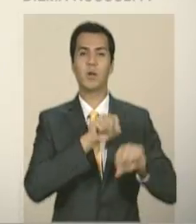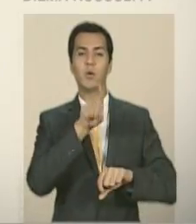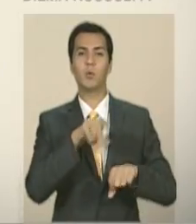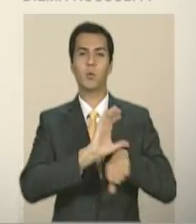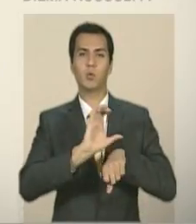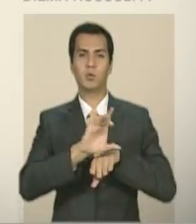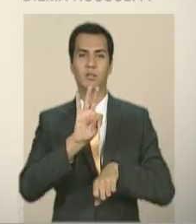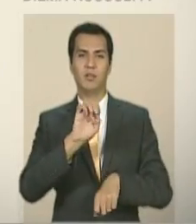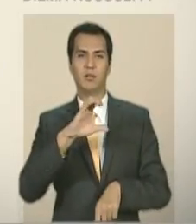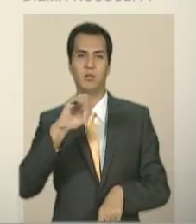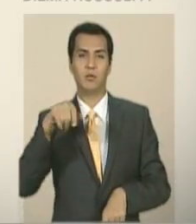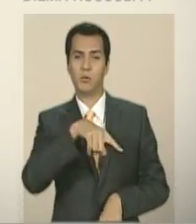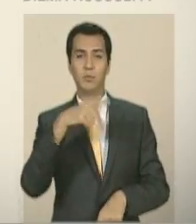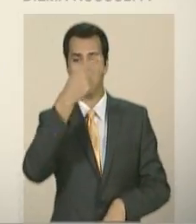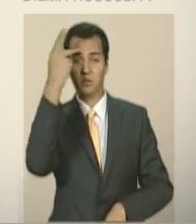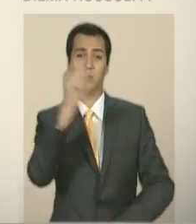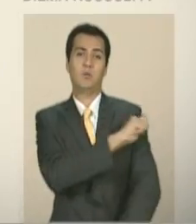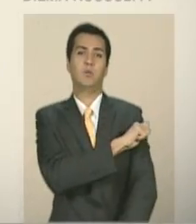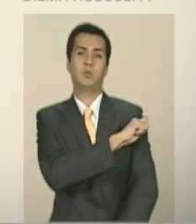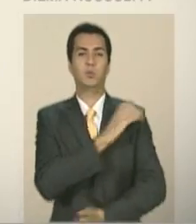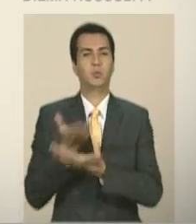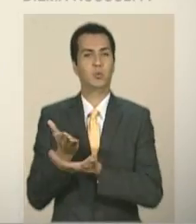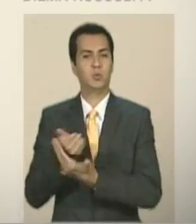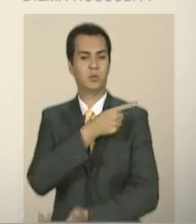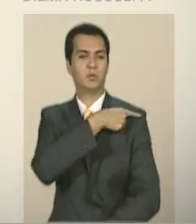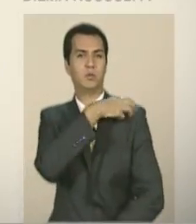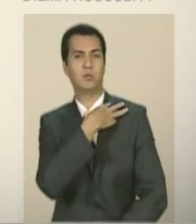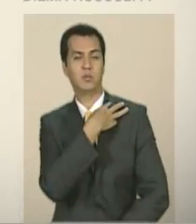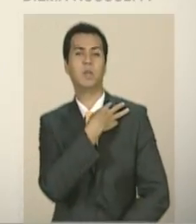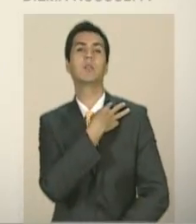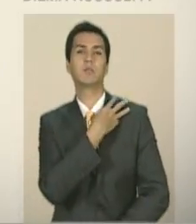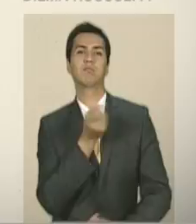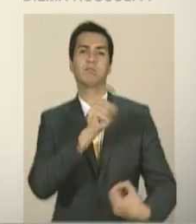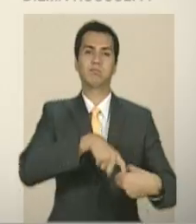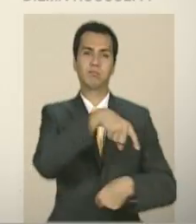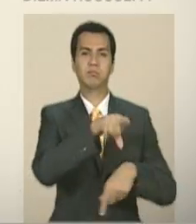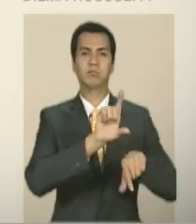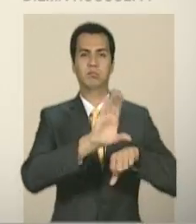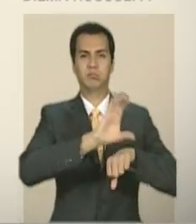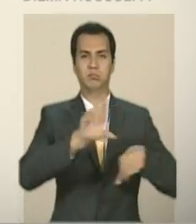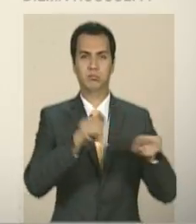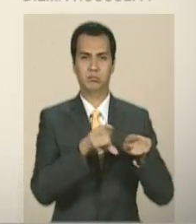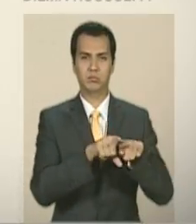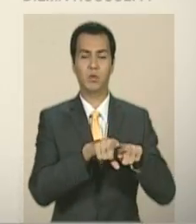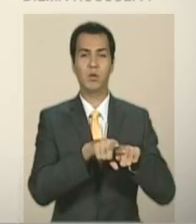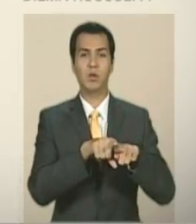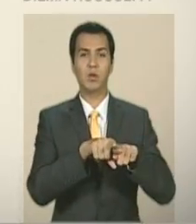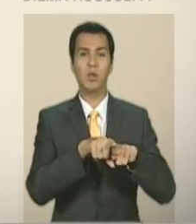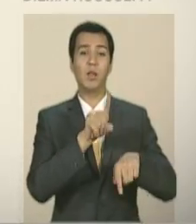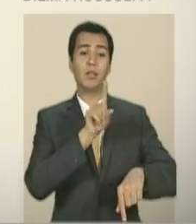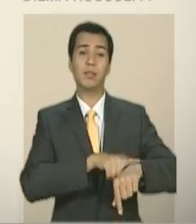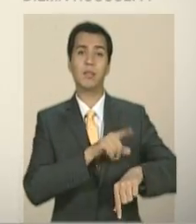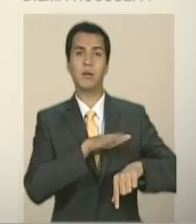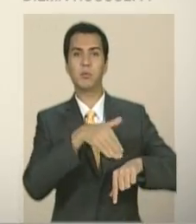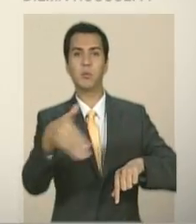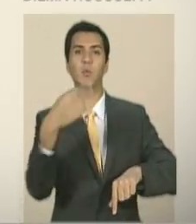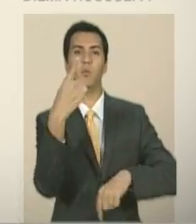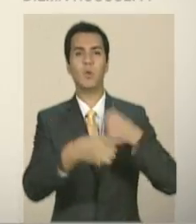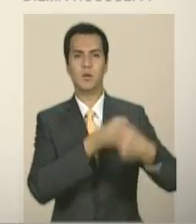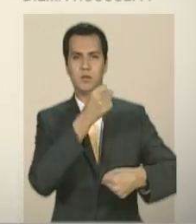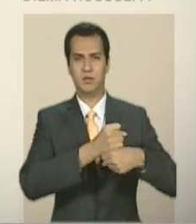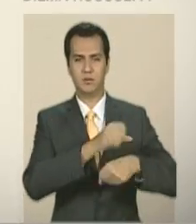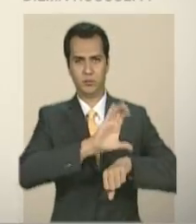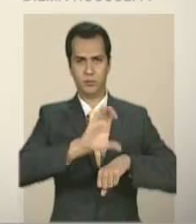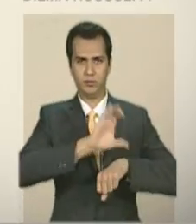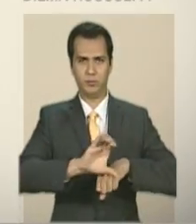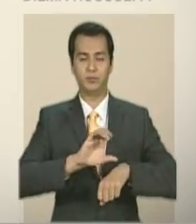para os estudantes no ensino médio com duração de pelo menos um ano estamos construindo